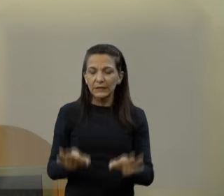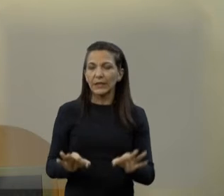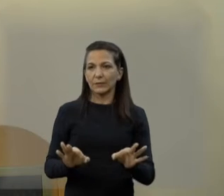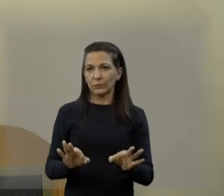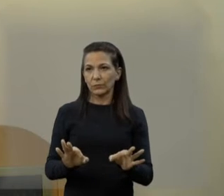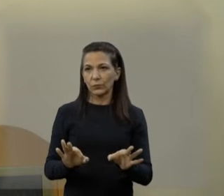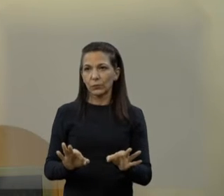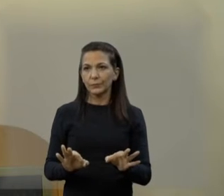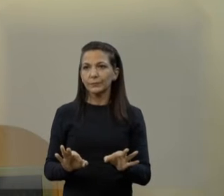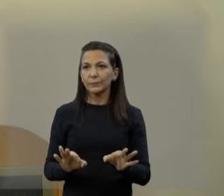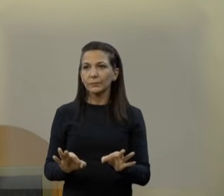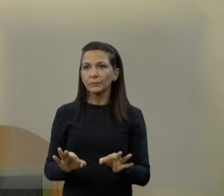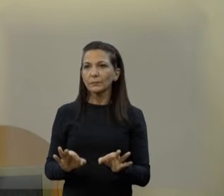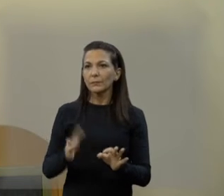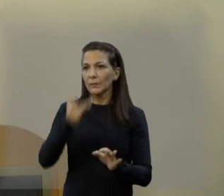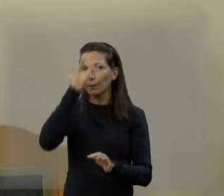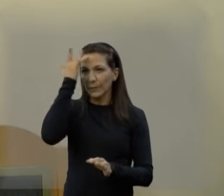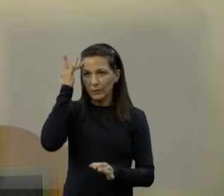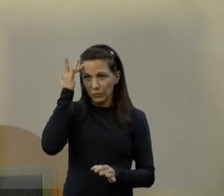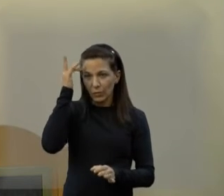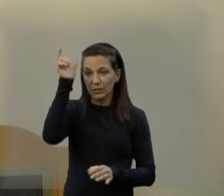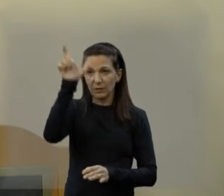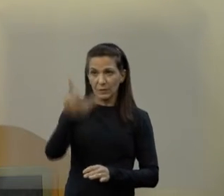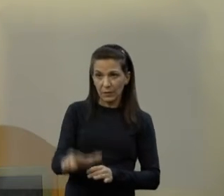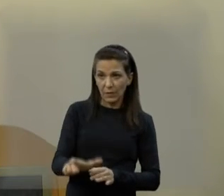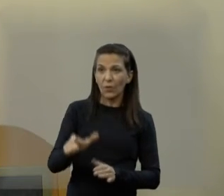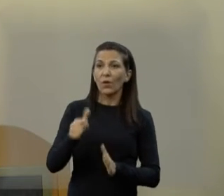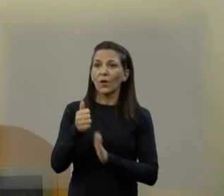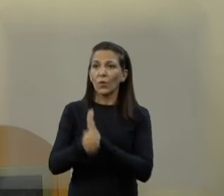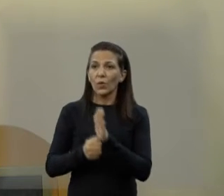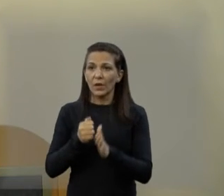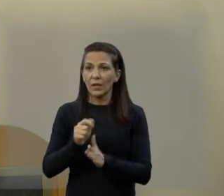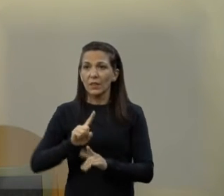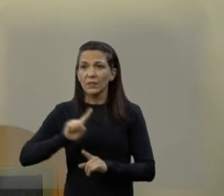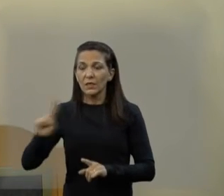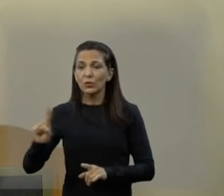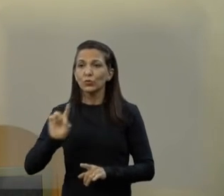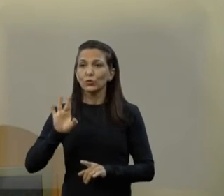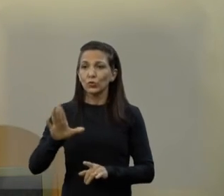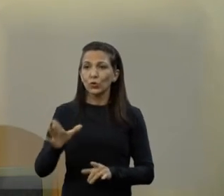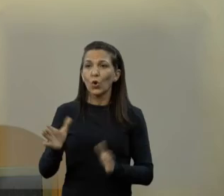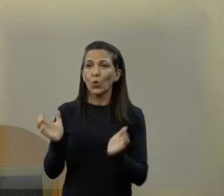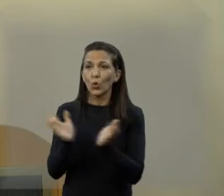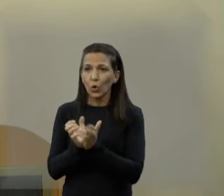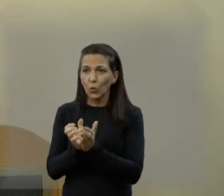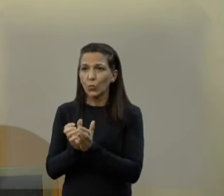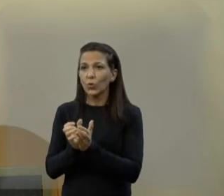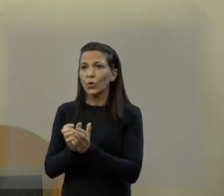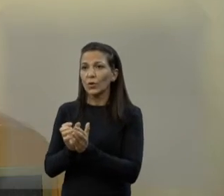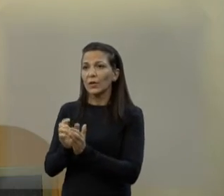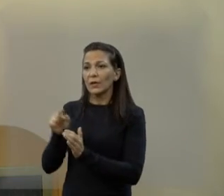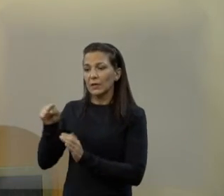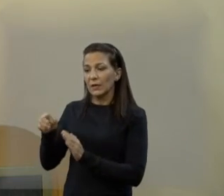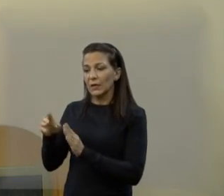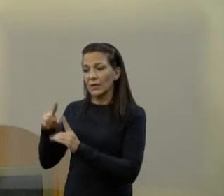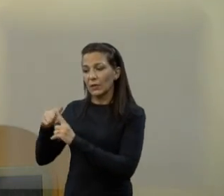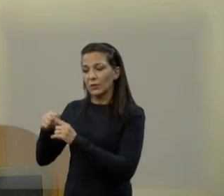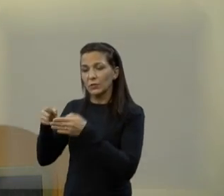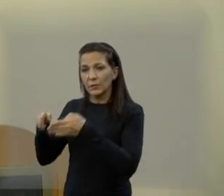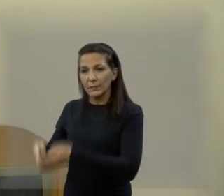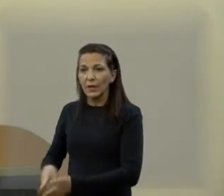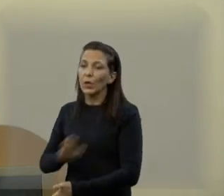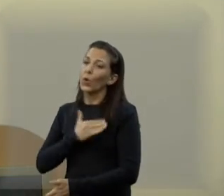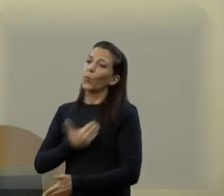A todo cidadão araraquarense não só a meia dúzia que quer dizer privilégios no cemitério que é público Muito obrigado